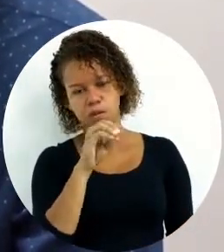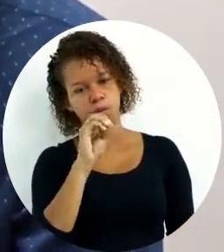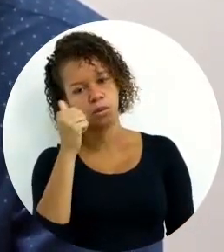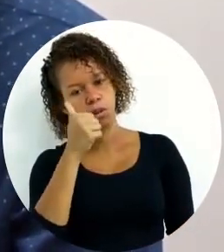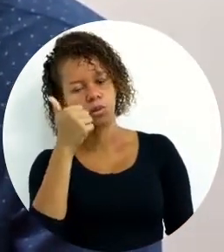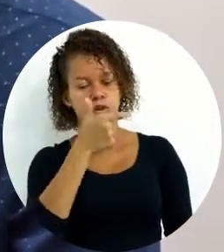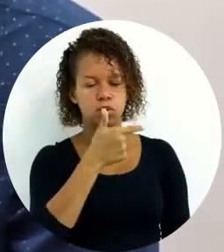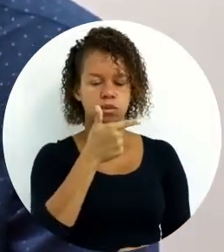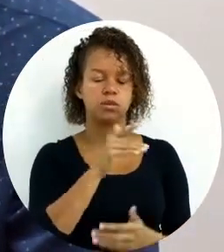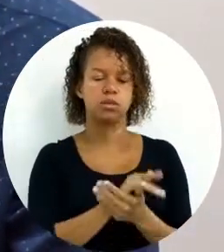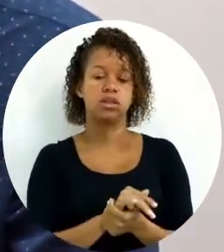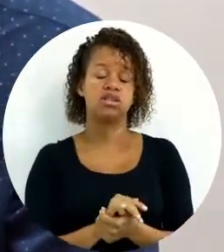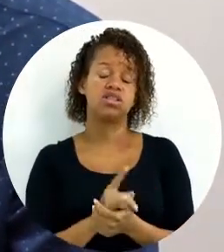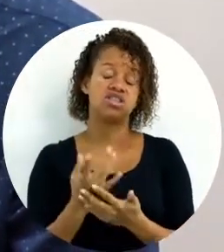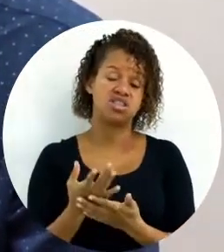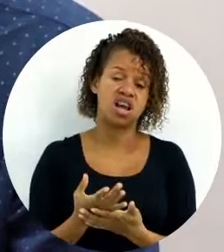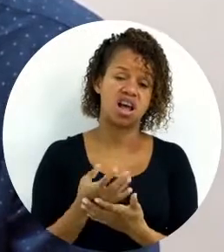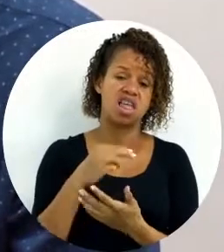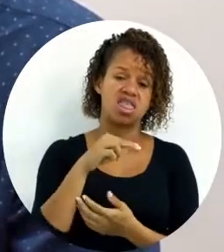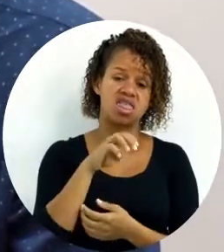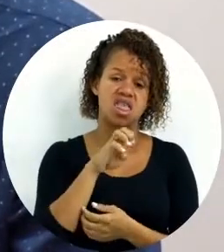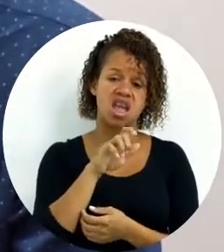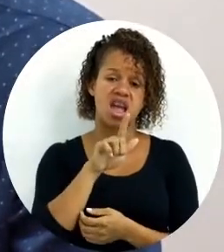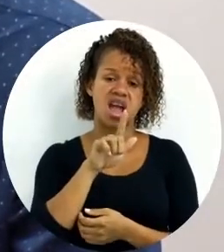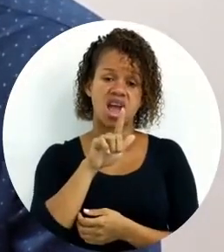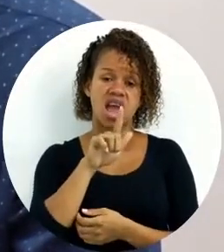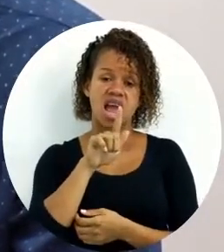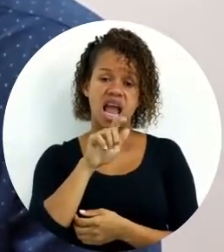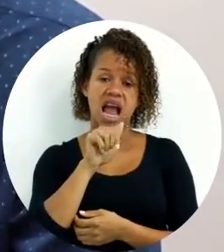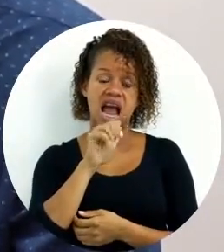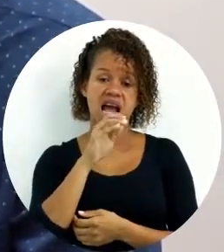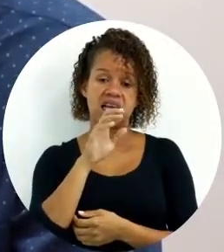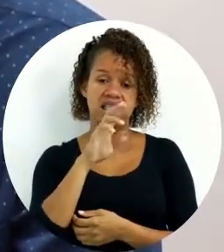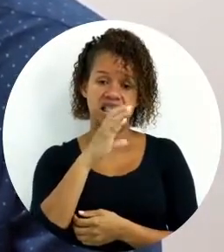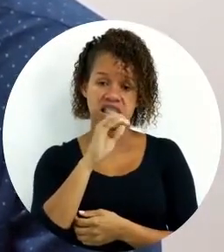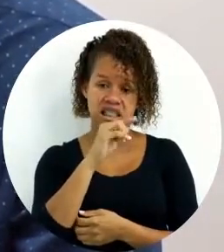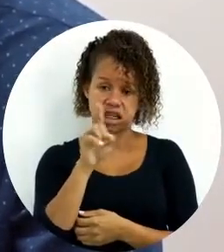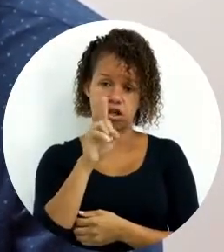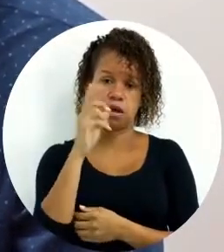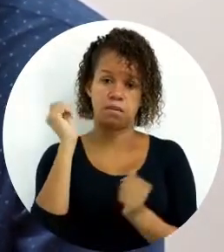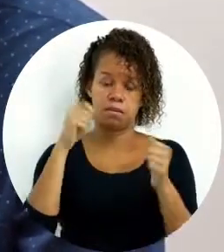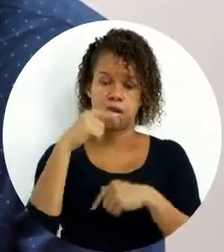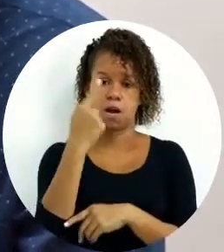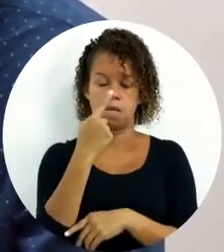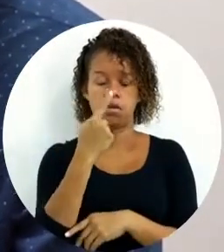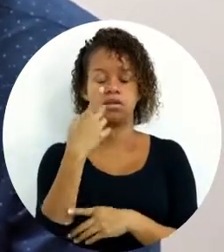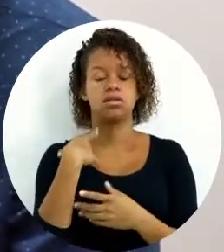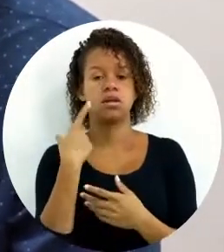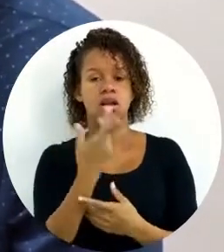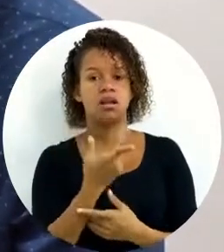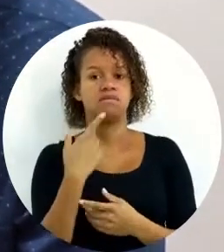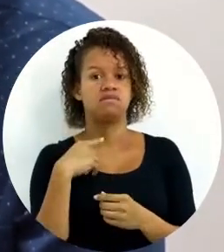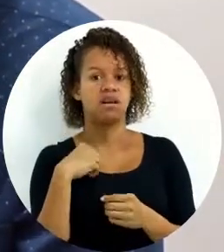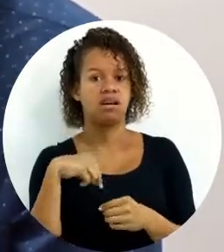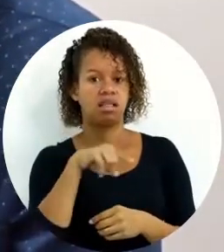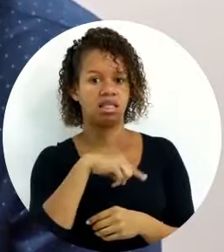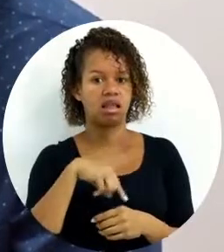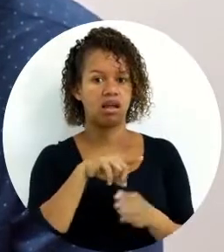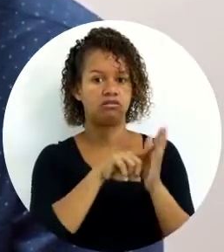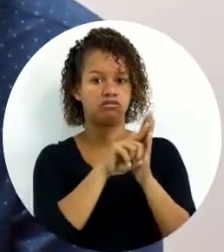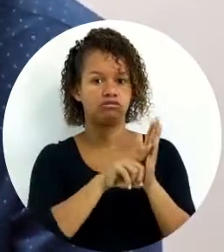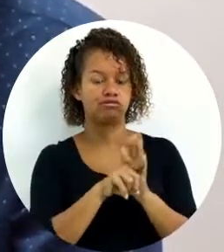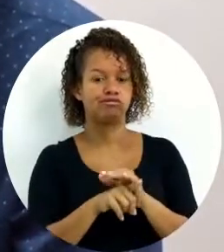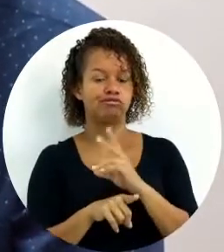termo. Já a negação, a gente, como observou na primeira competência, ele vai justamente, dado que eu tenho